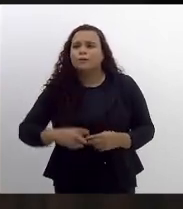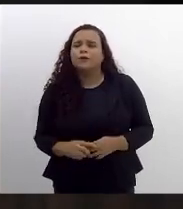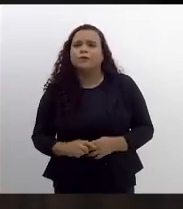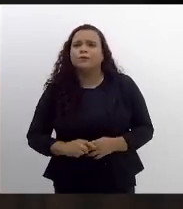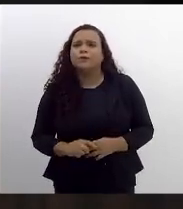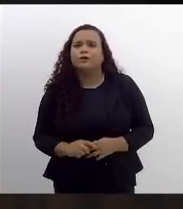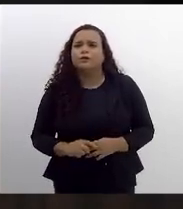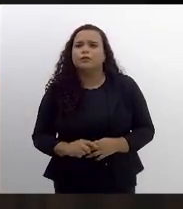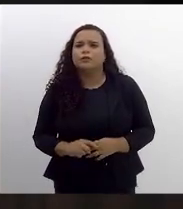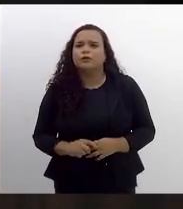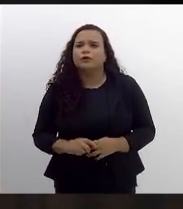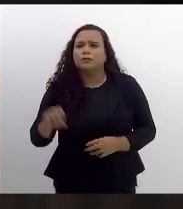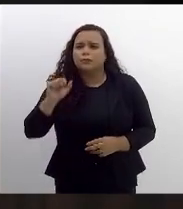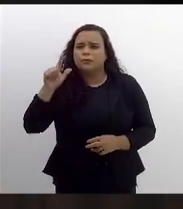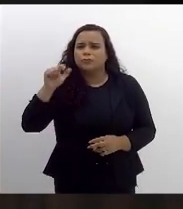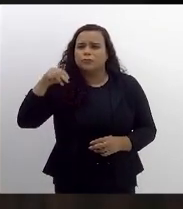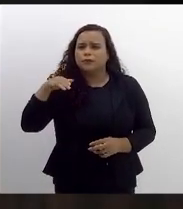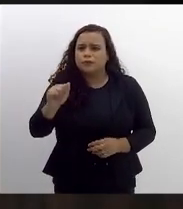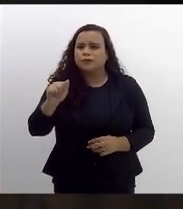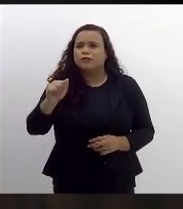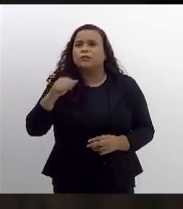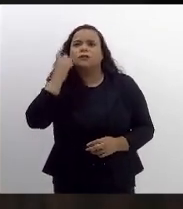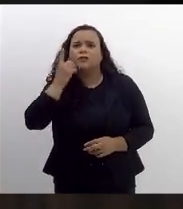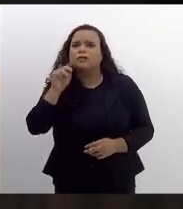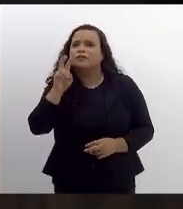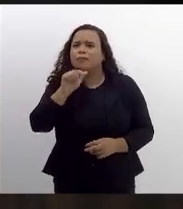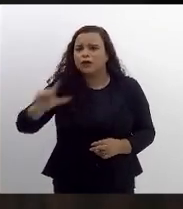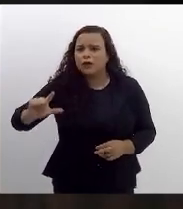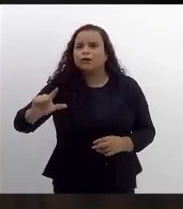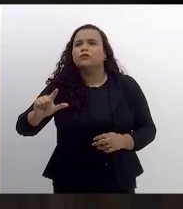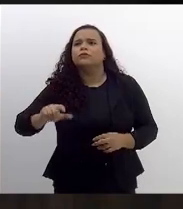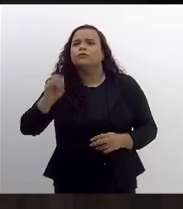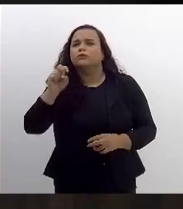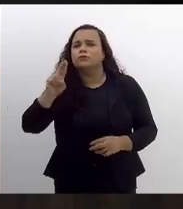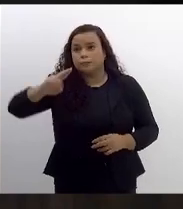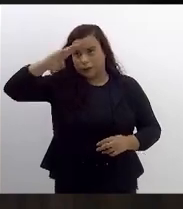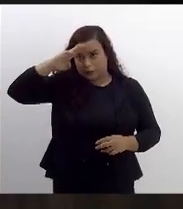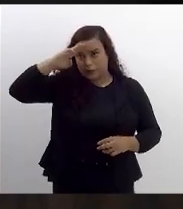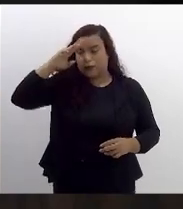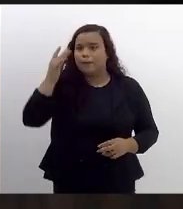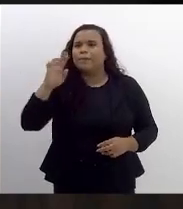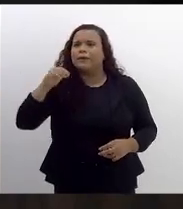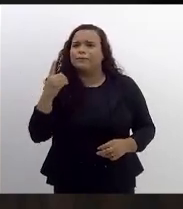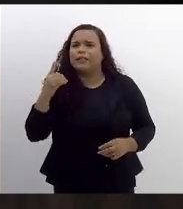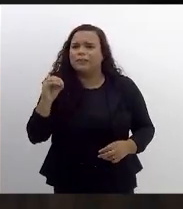o Coronel Salema Deputado Val Subtenente Bernardo